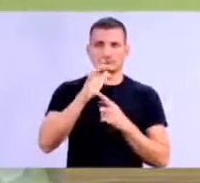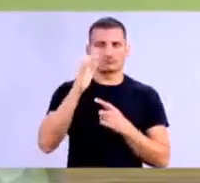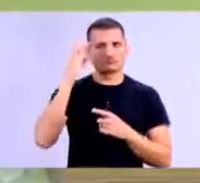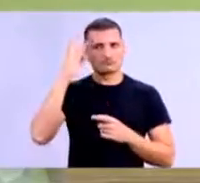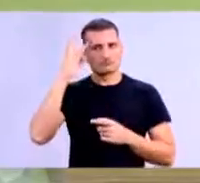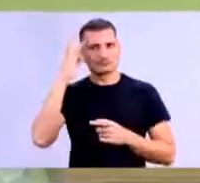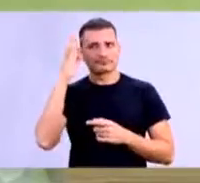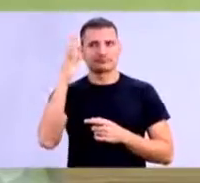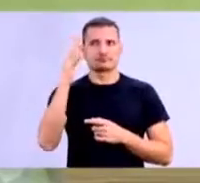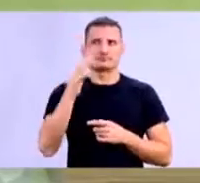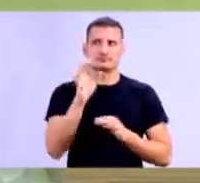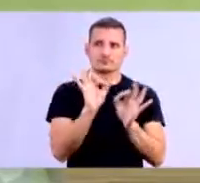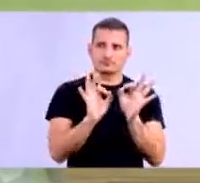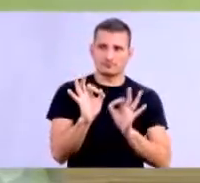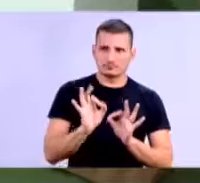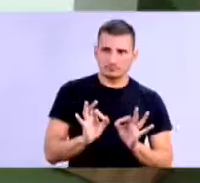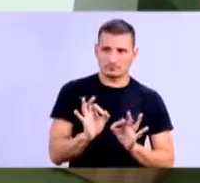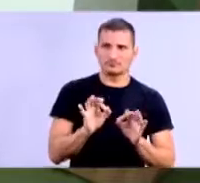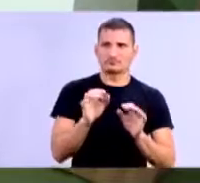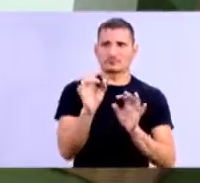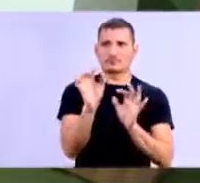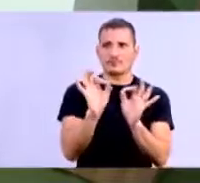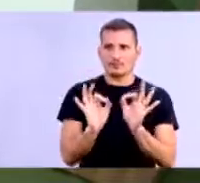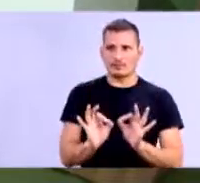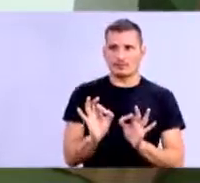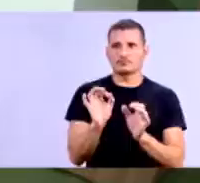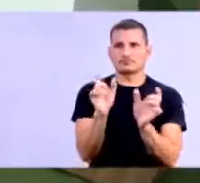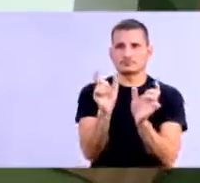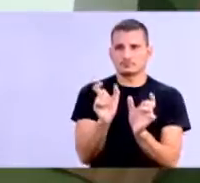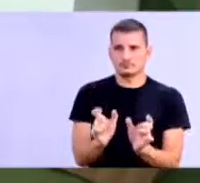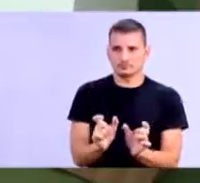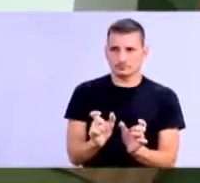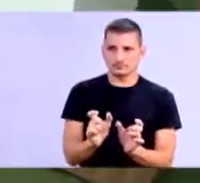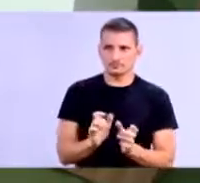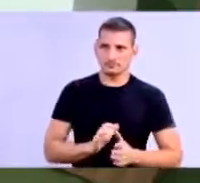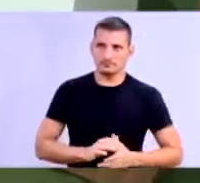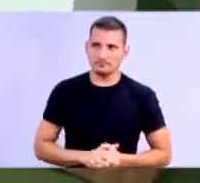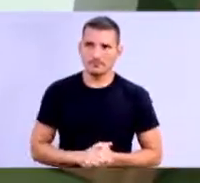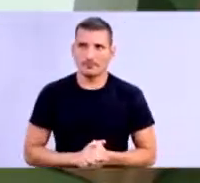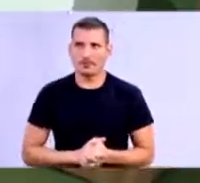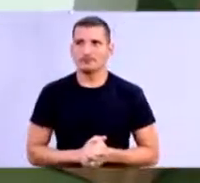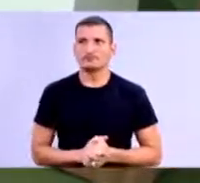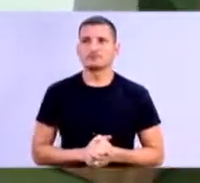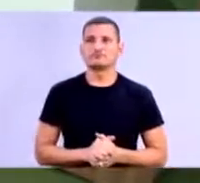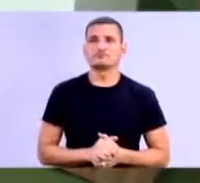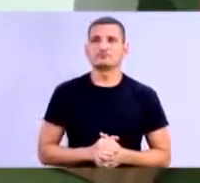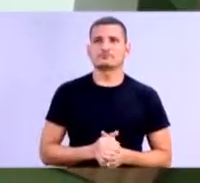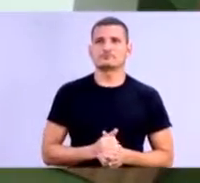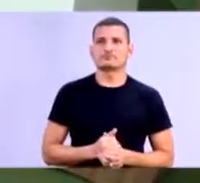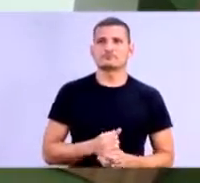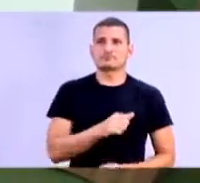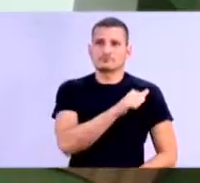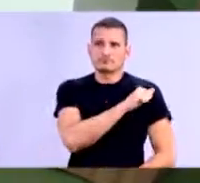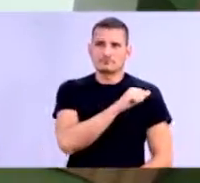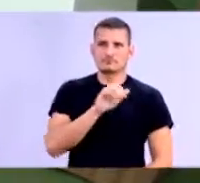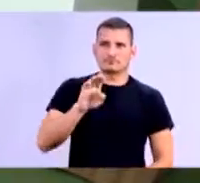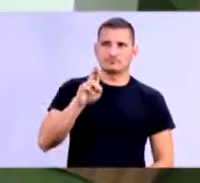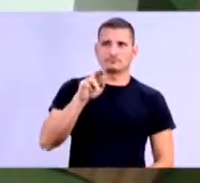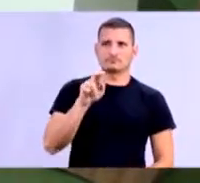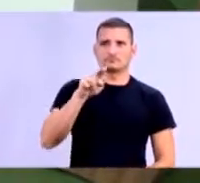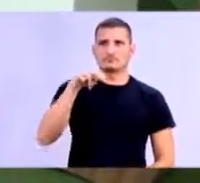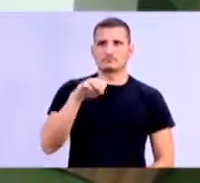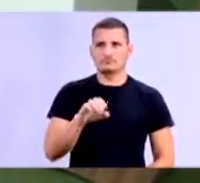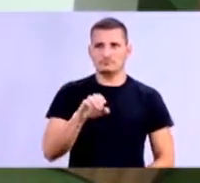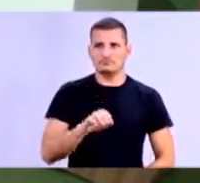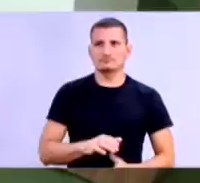e organização da produção. Que bom, isso mesmo. Aluna Brownie, professora. Esqueci de falar o nome dela.